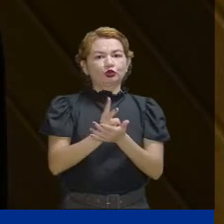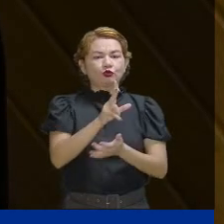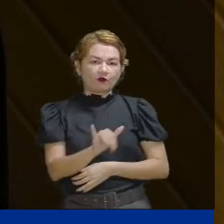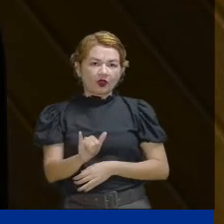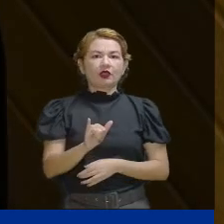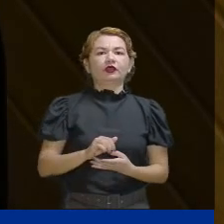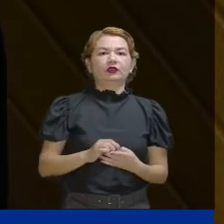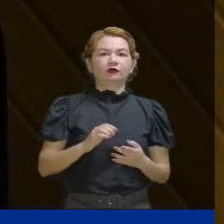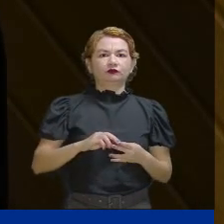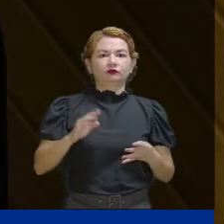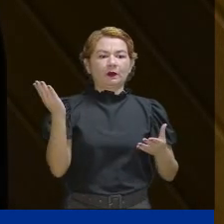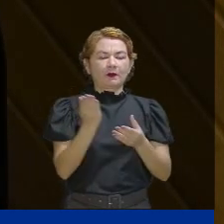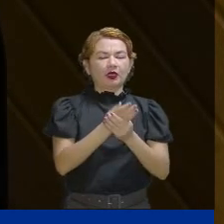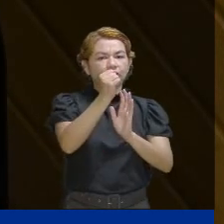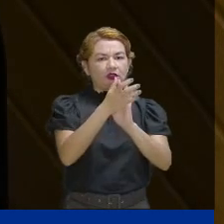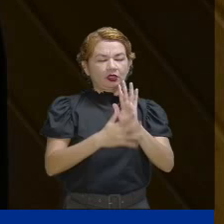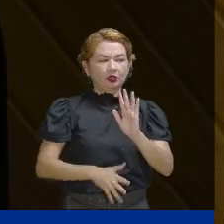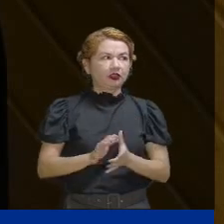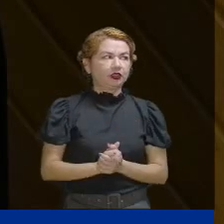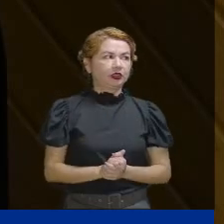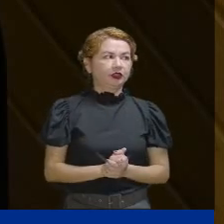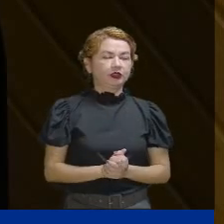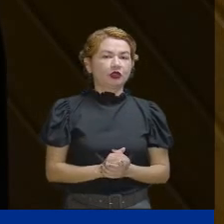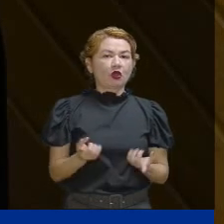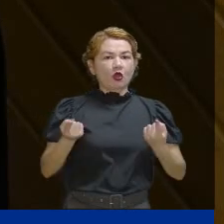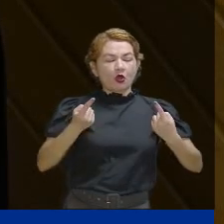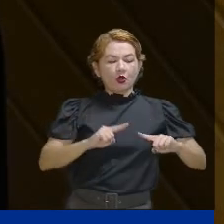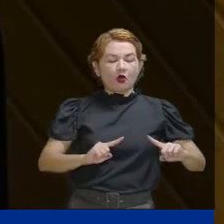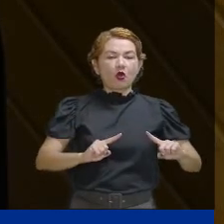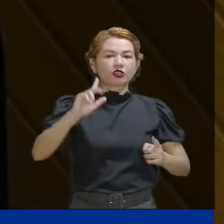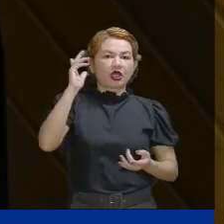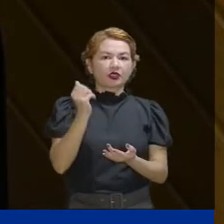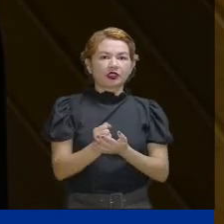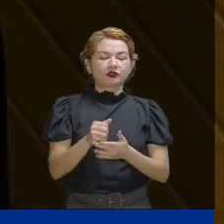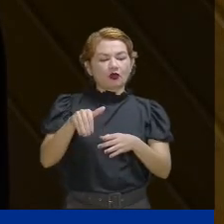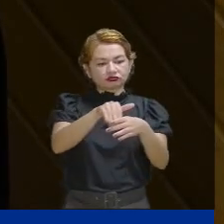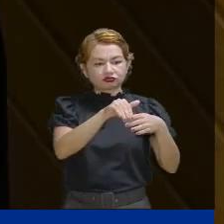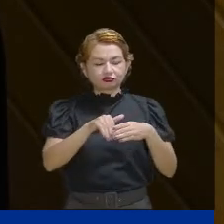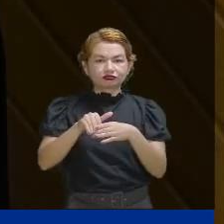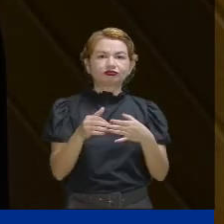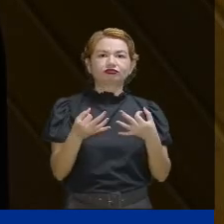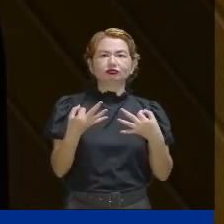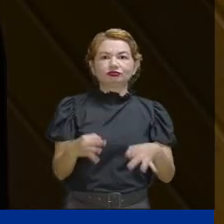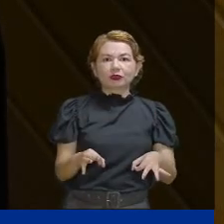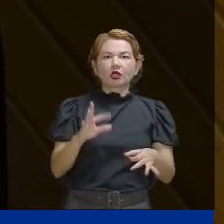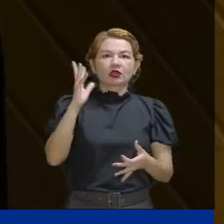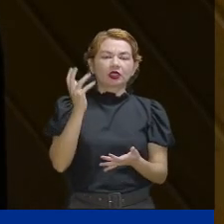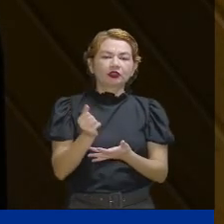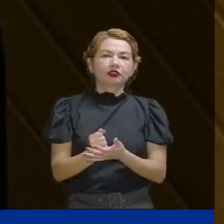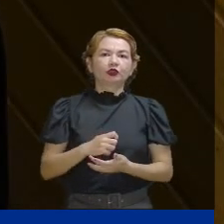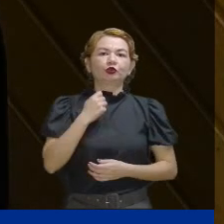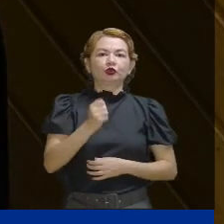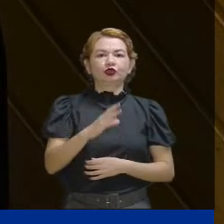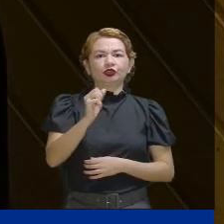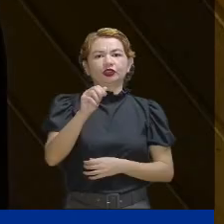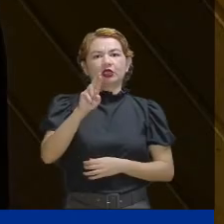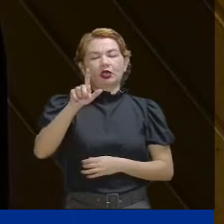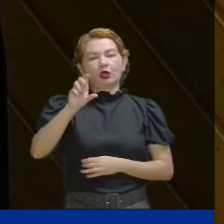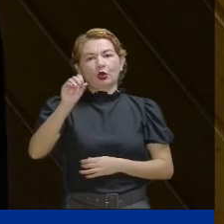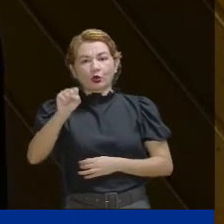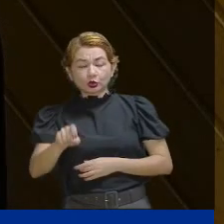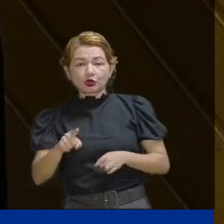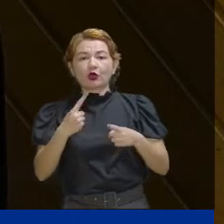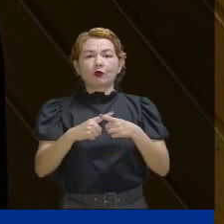continuar como embargos de declaração opostos contra a decisão colegiada que ratificou a decisão do juiz Carlos Fernando, uma vez